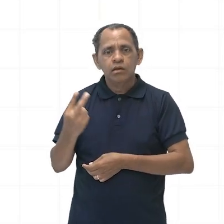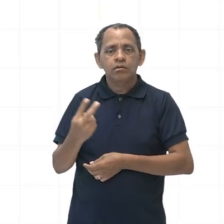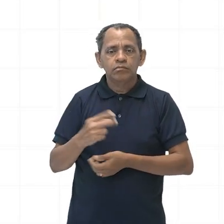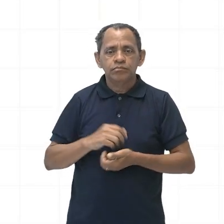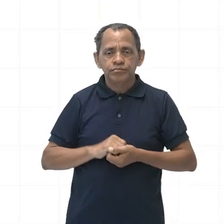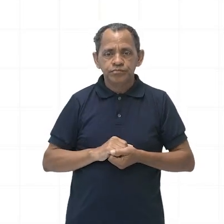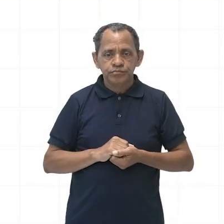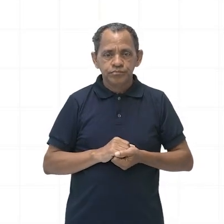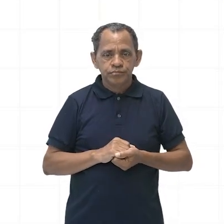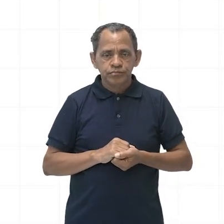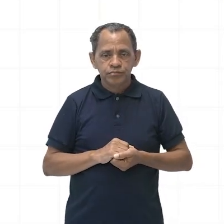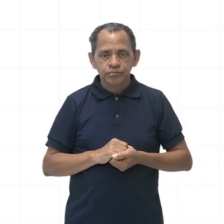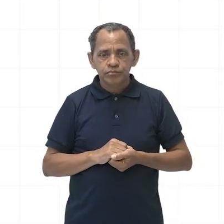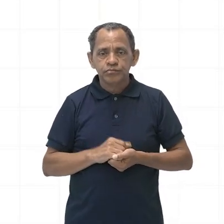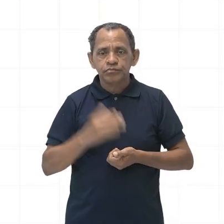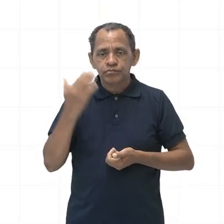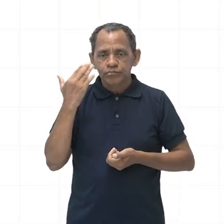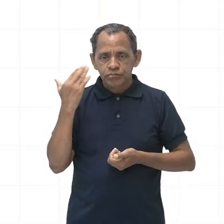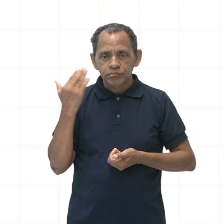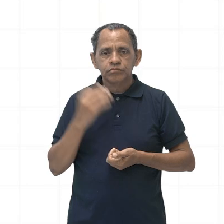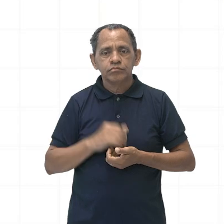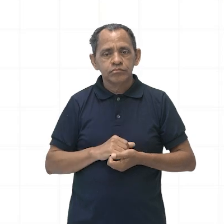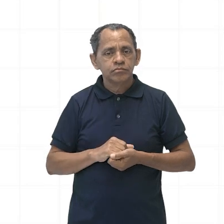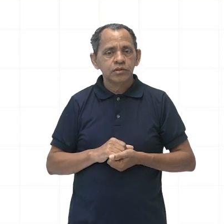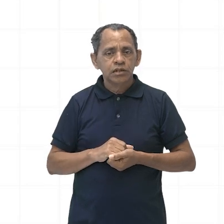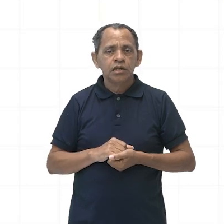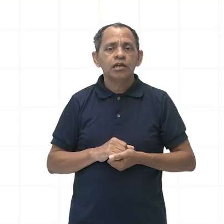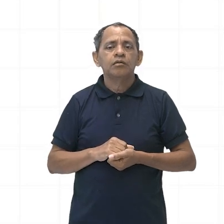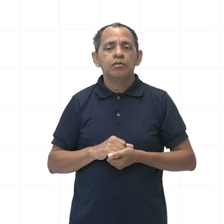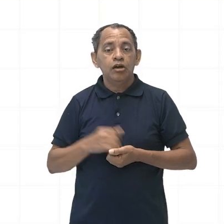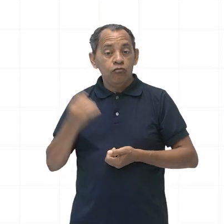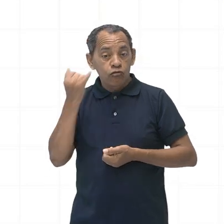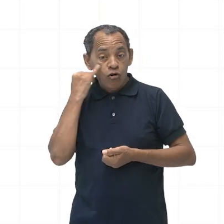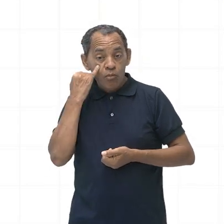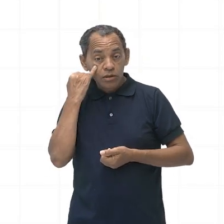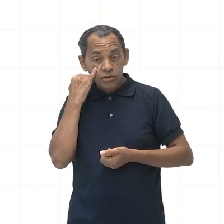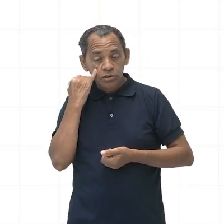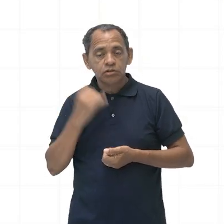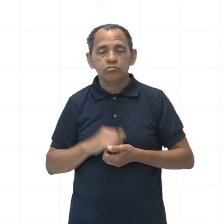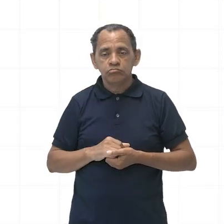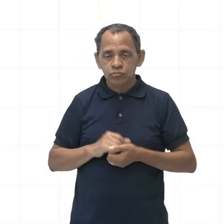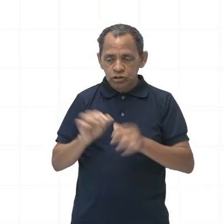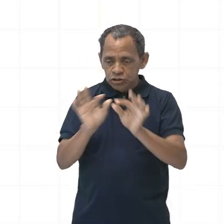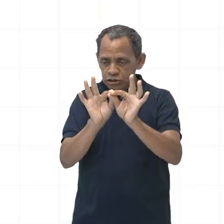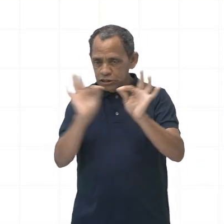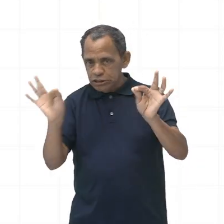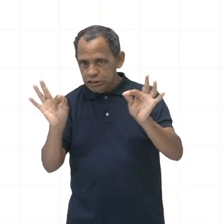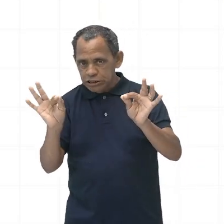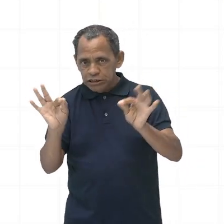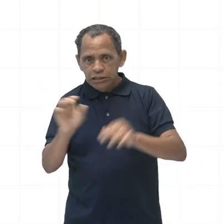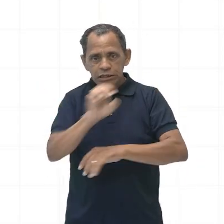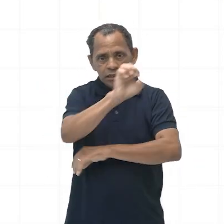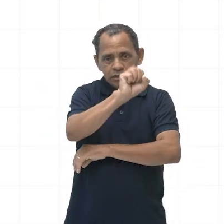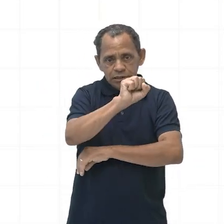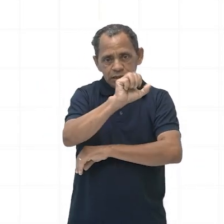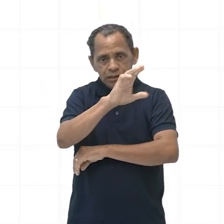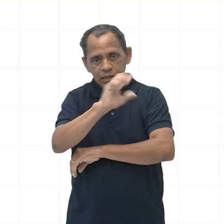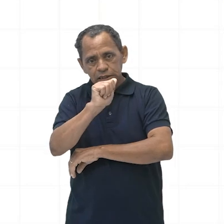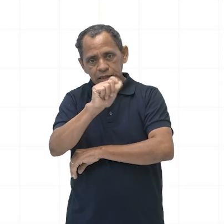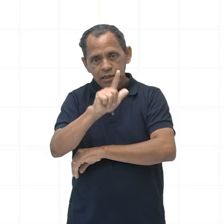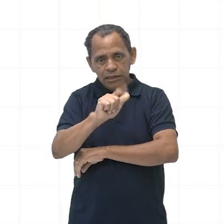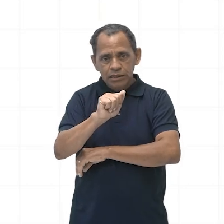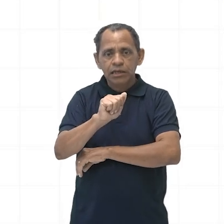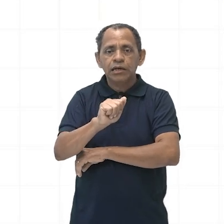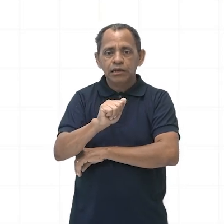Beleza? Então, aqui é só uma questão de escala. Não significa que eu retirei os valores, não.